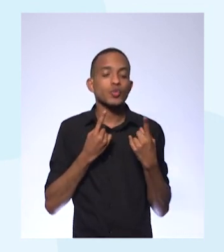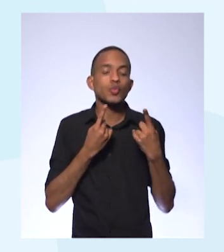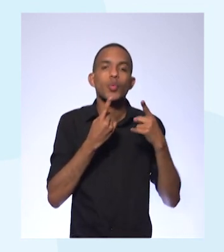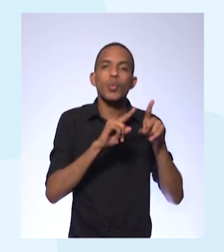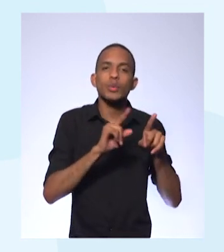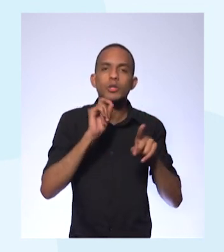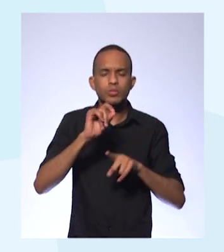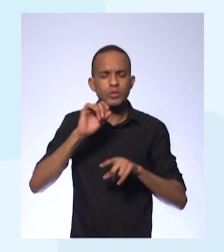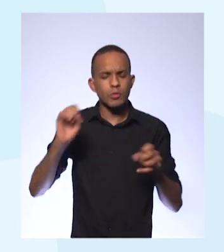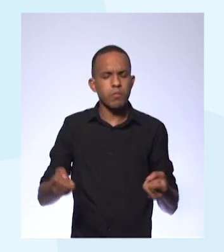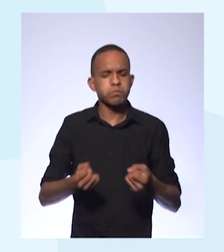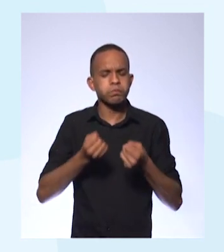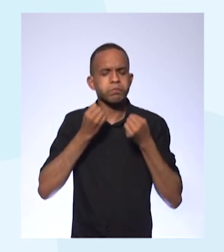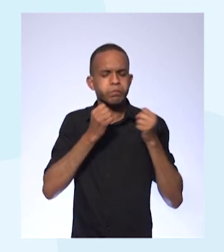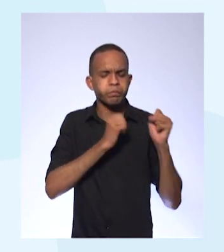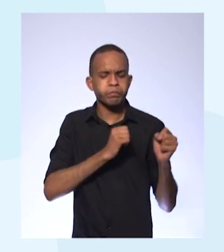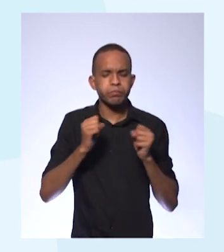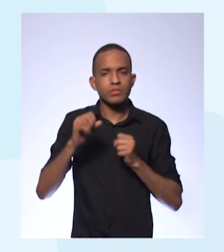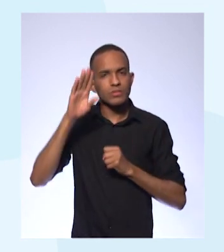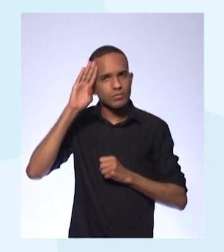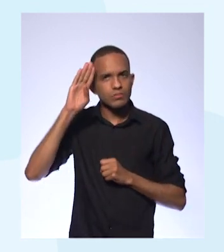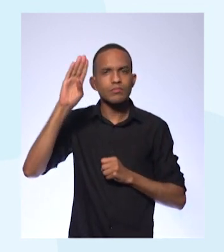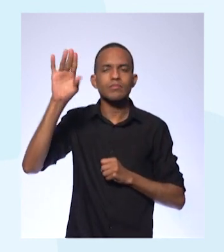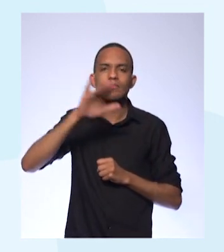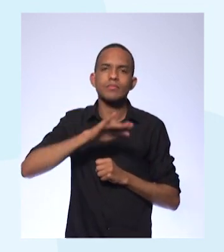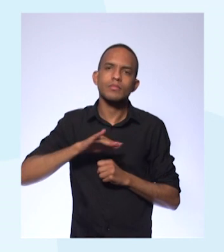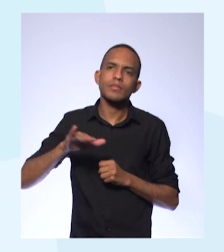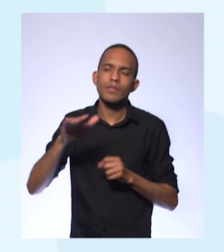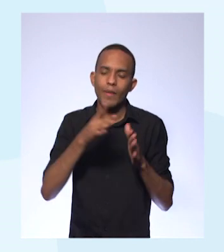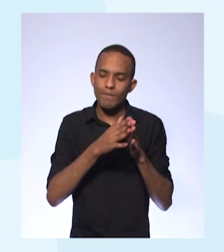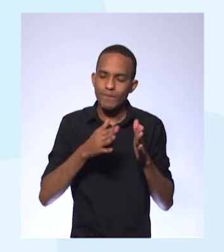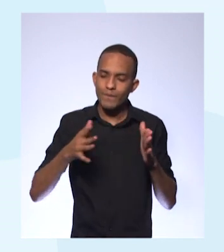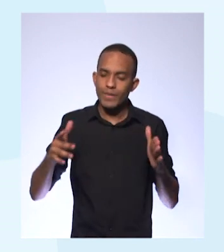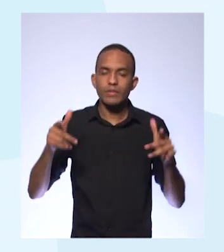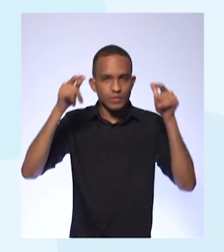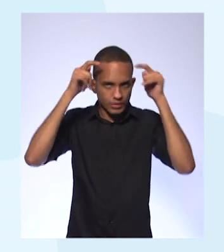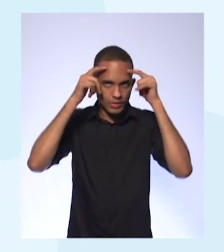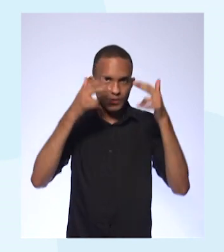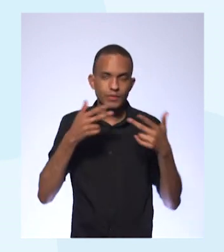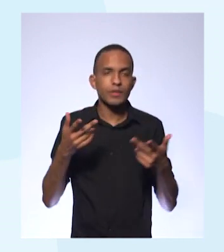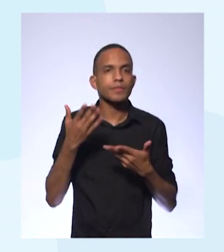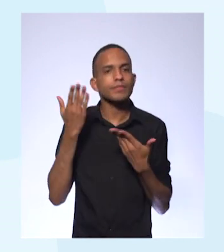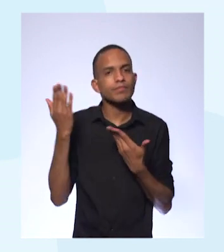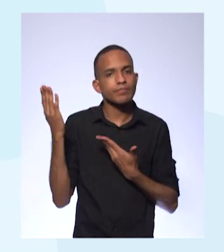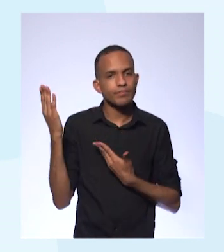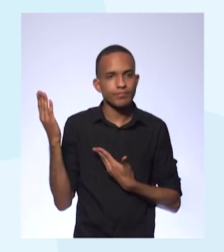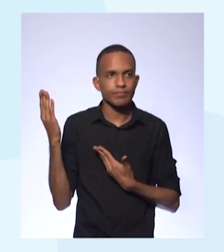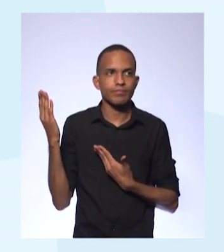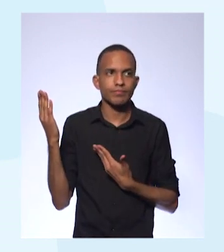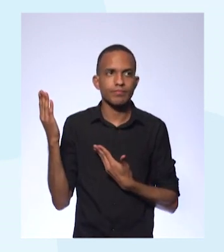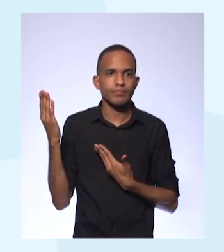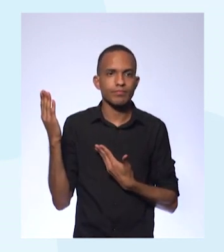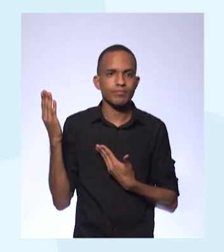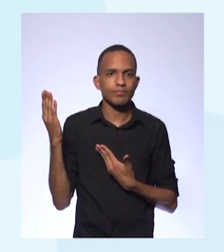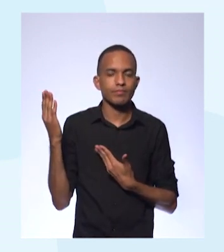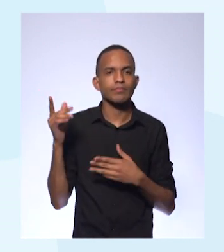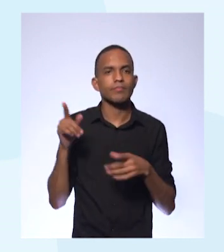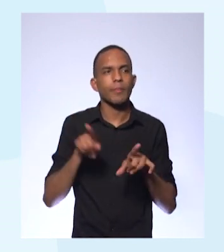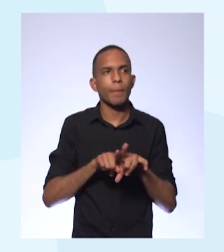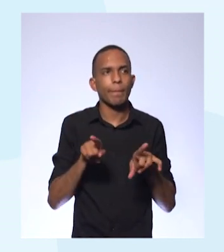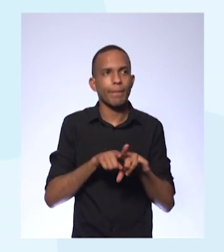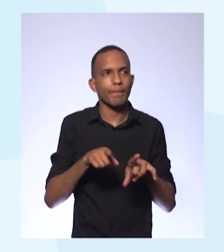contestatórios ao poder centralizado que aconteceu no período regencial? E olha aqui, pessoal, na tela, para deixar isso bem, porque